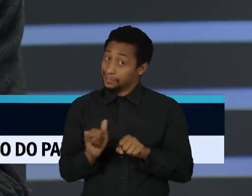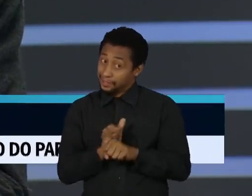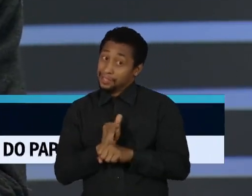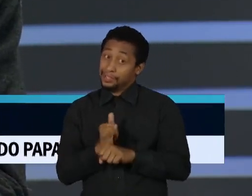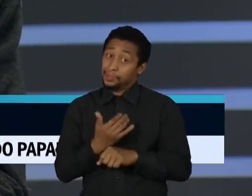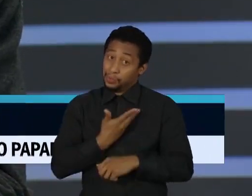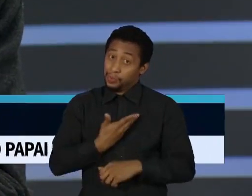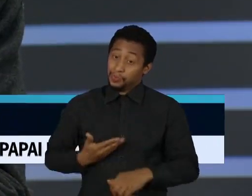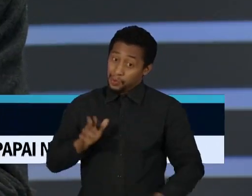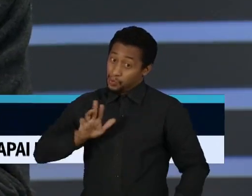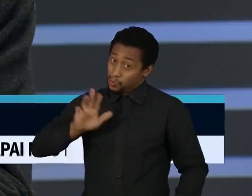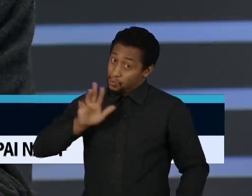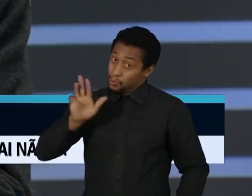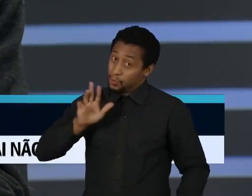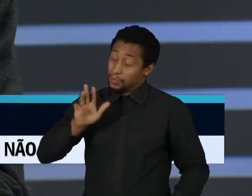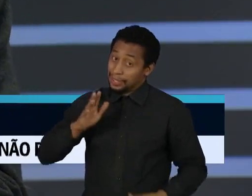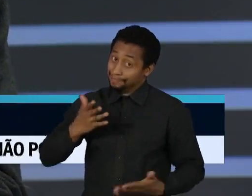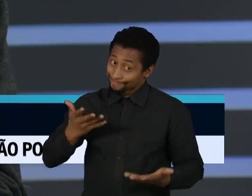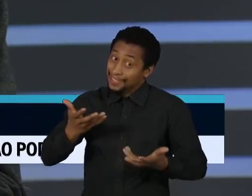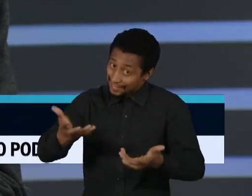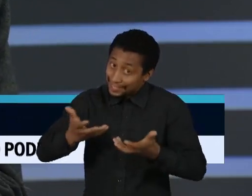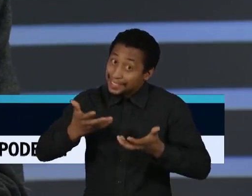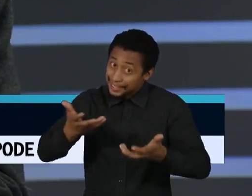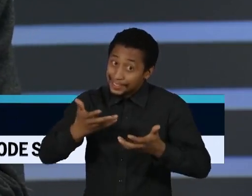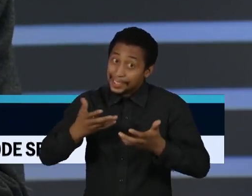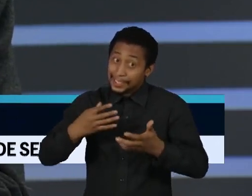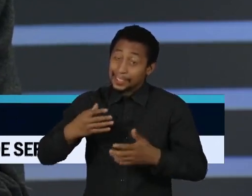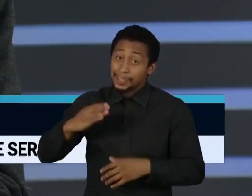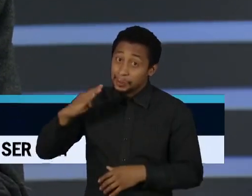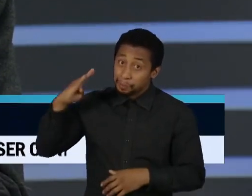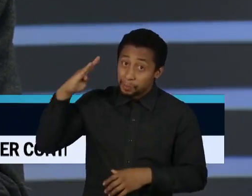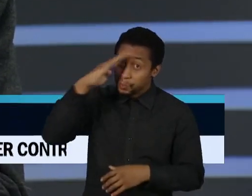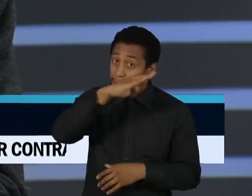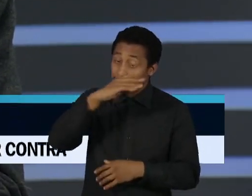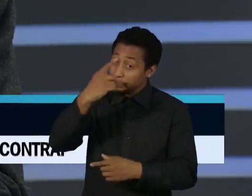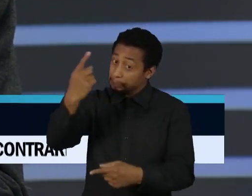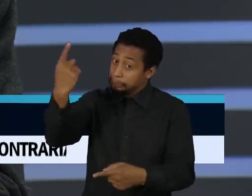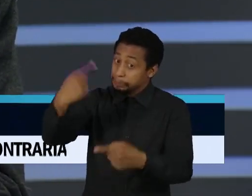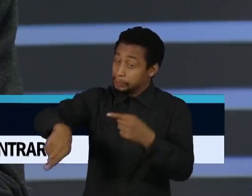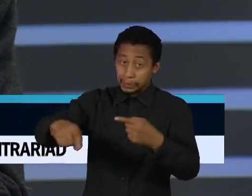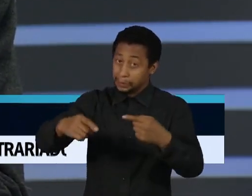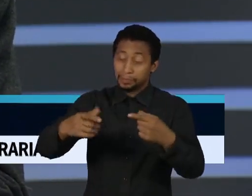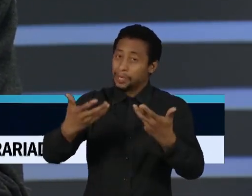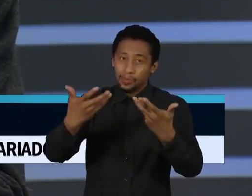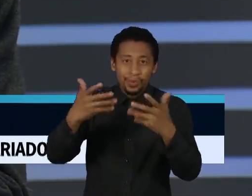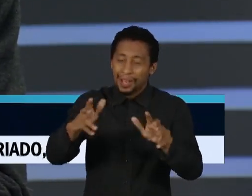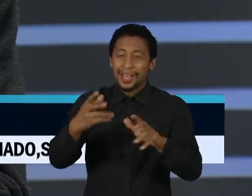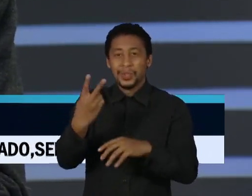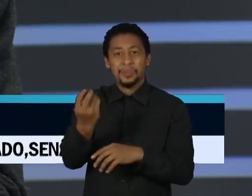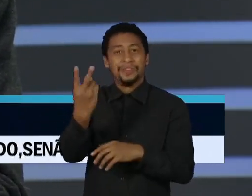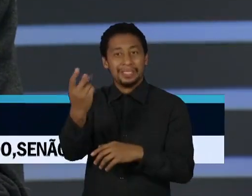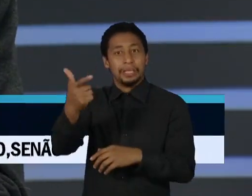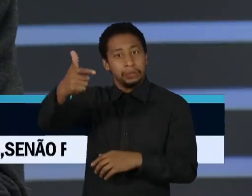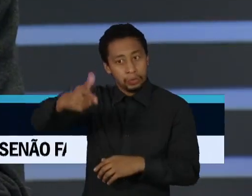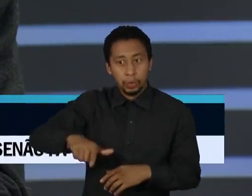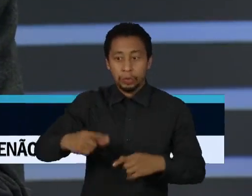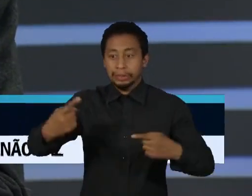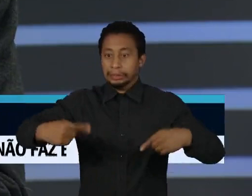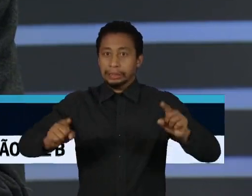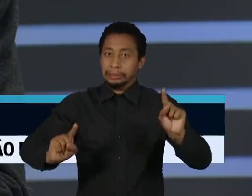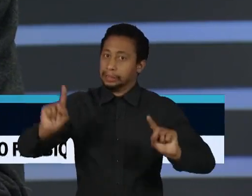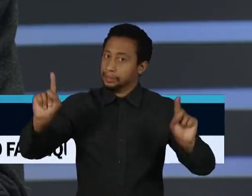adoraria ter um rematch com o Bolsonaro numa eleição em 2026. Então, enfim, eu acho